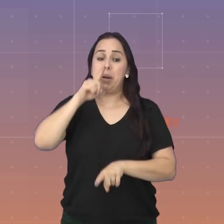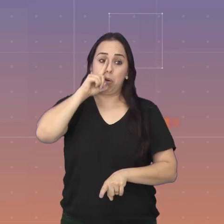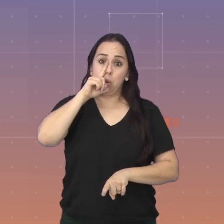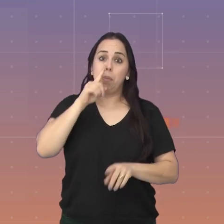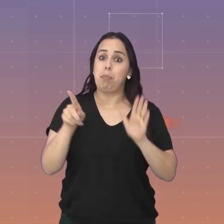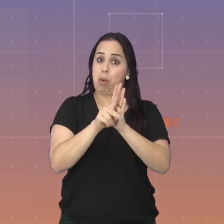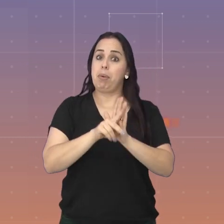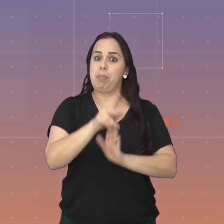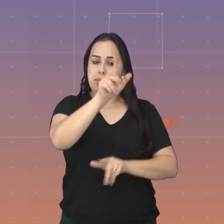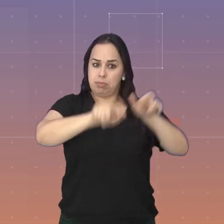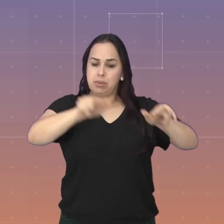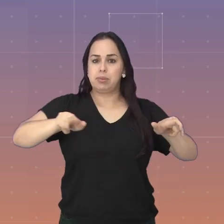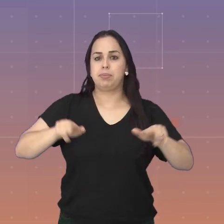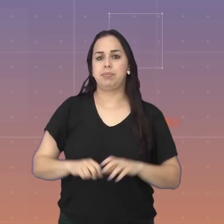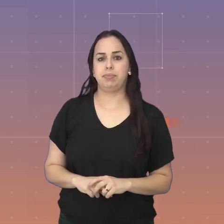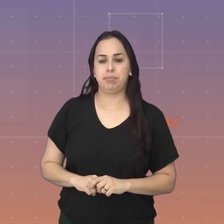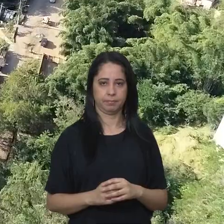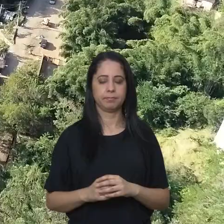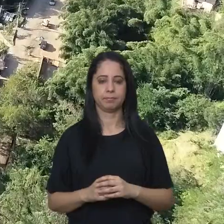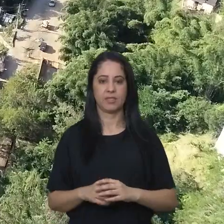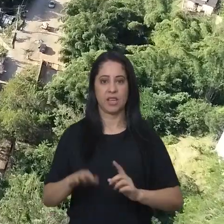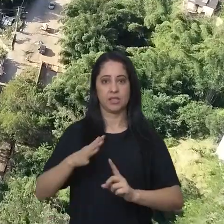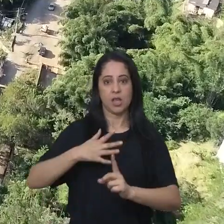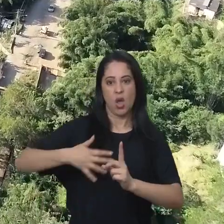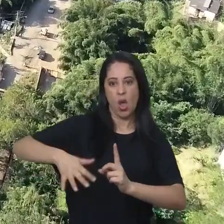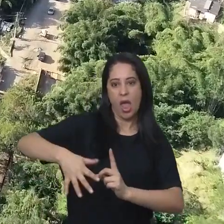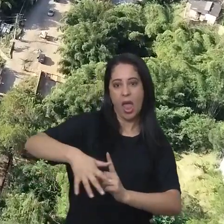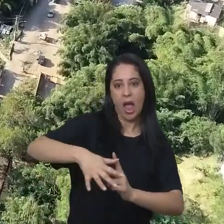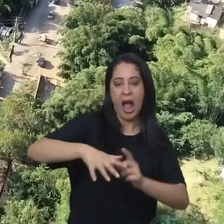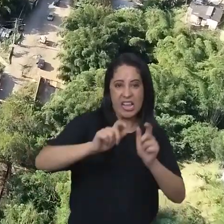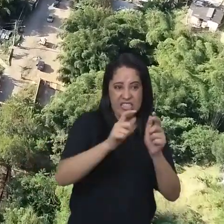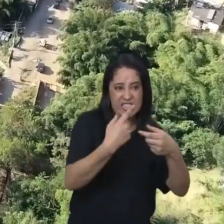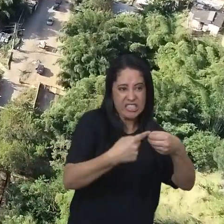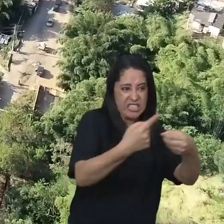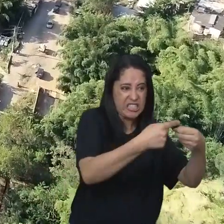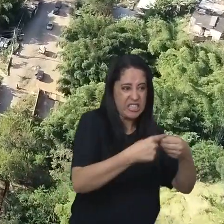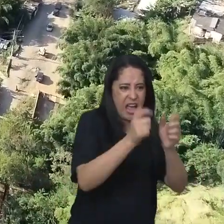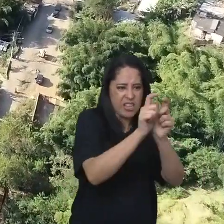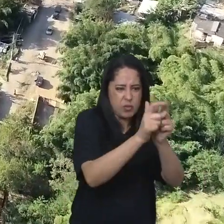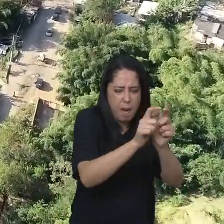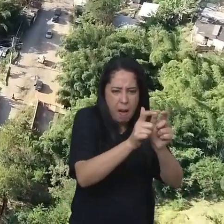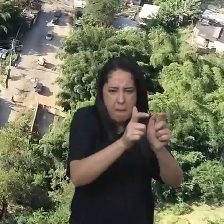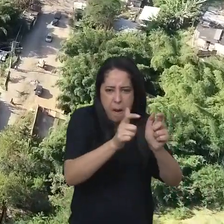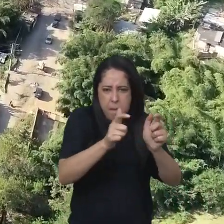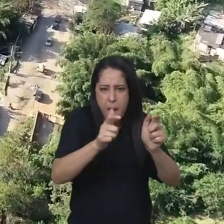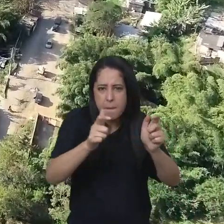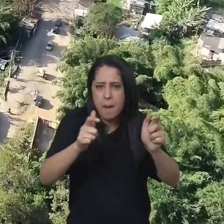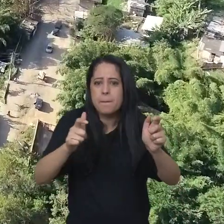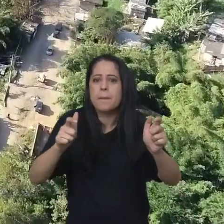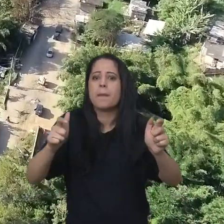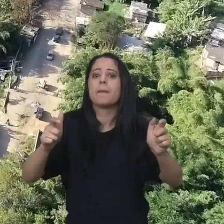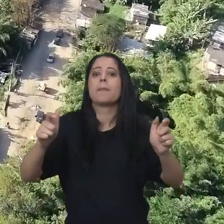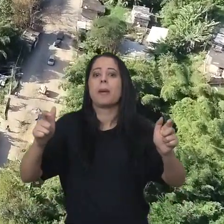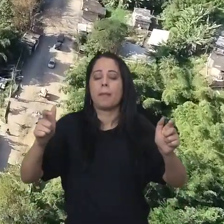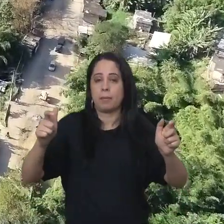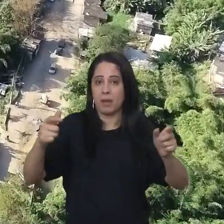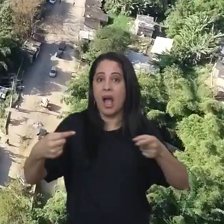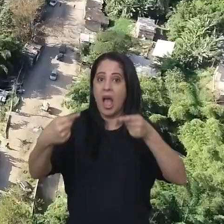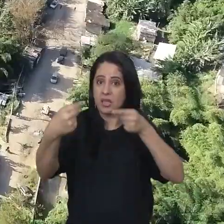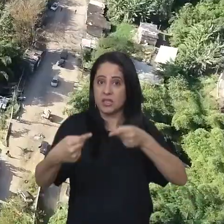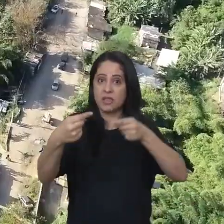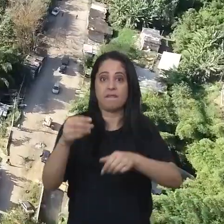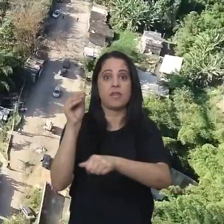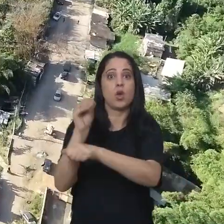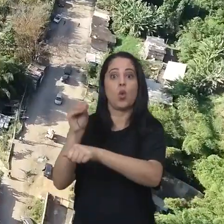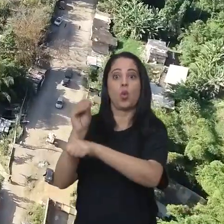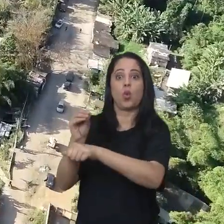também trazem perigos aos moradores. A urbanização irregular é o grande desafio para a política de preservação do meio